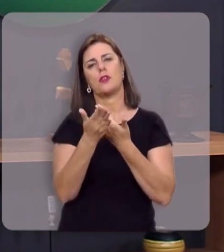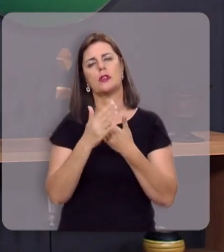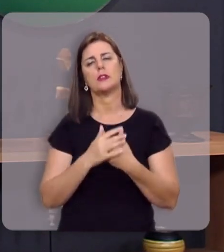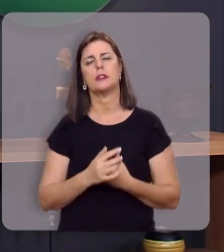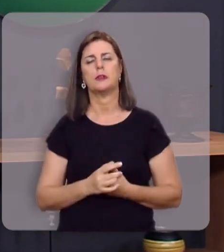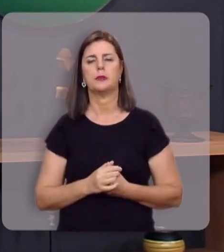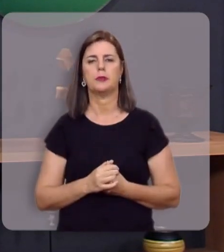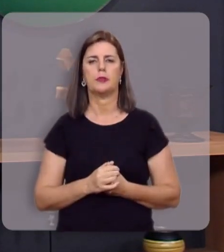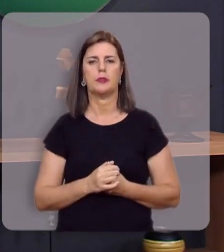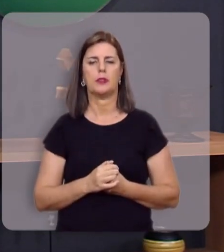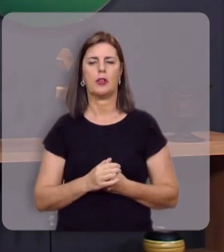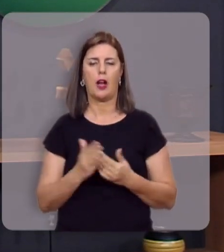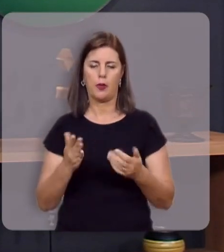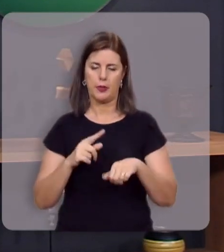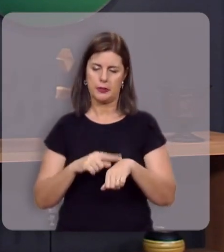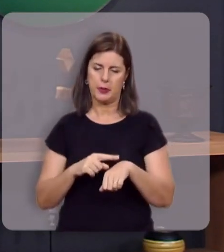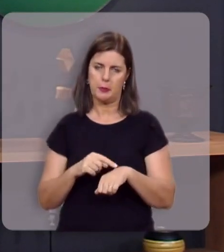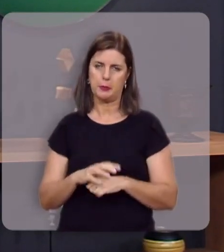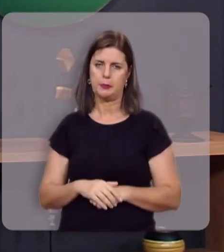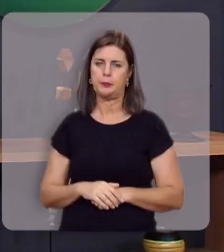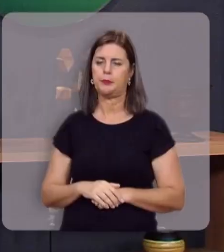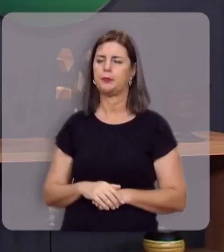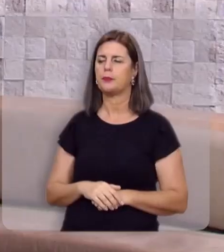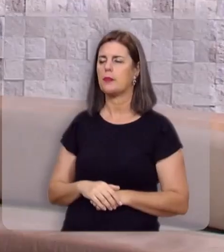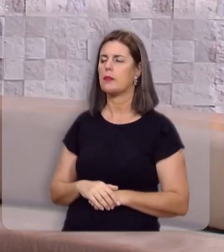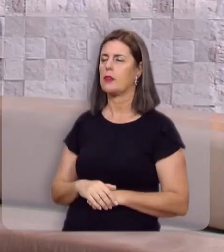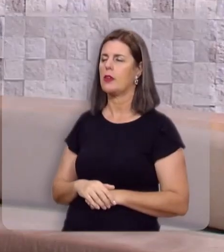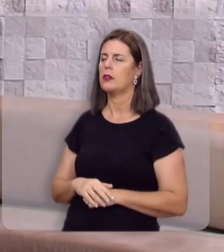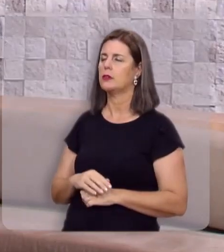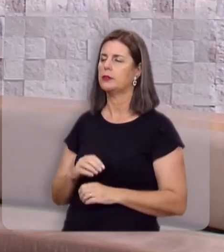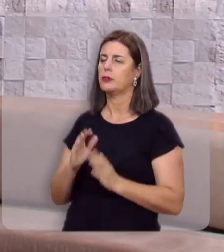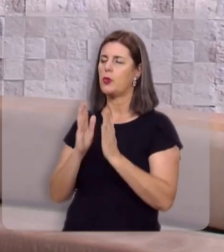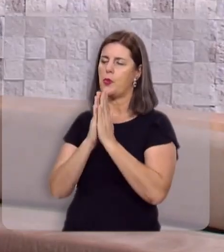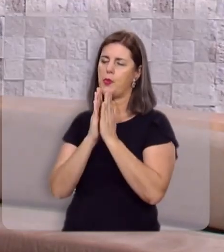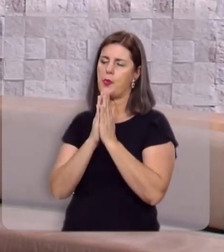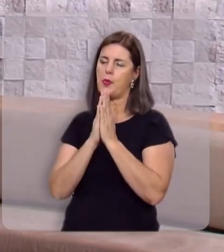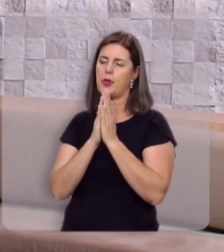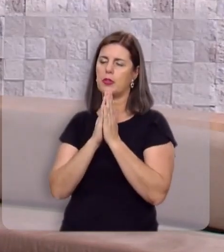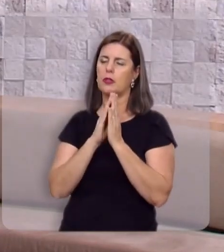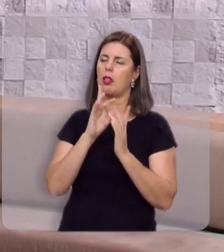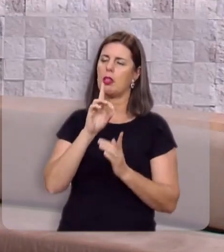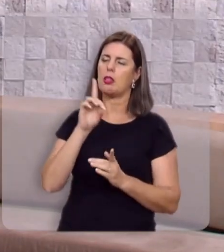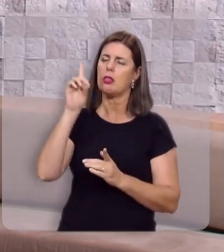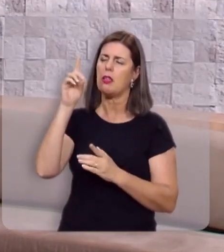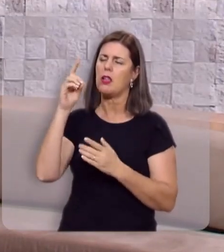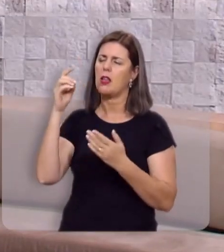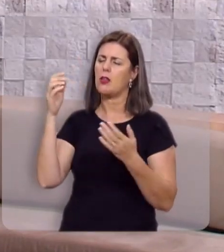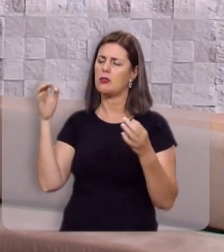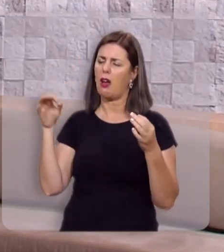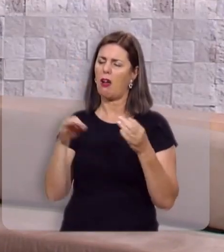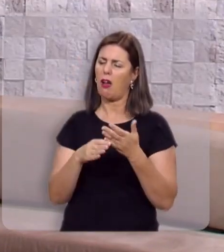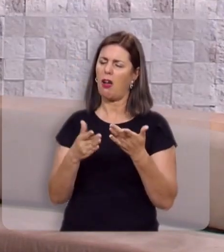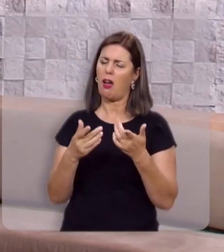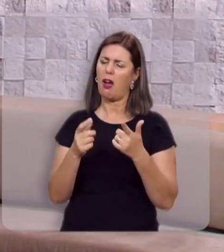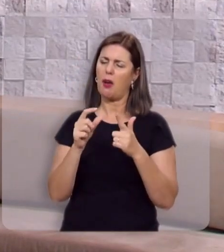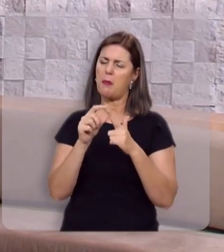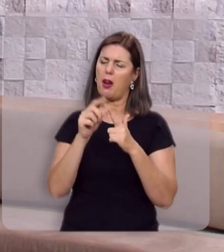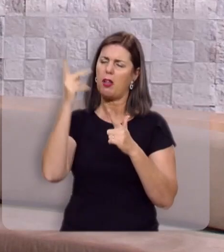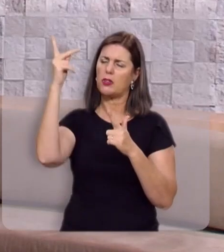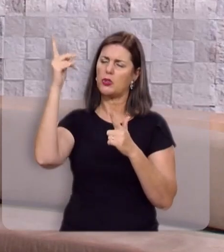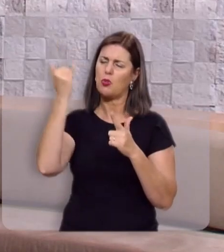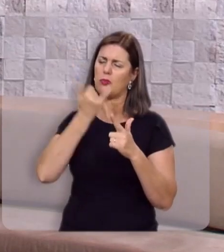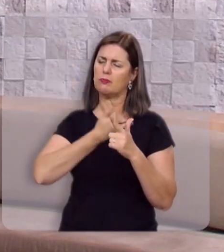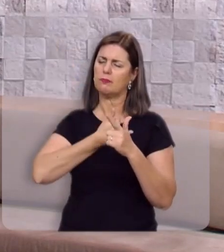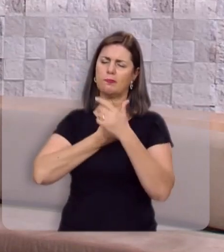quero orar por você nesse momento. Ore comigo. Deus, eu acabei de ouvir a Tua